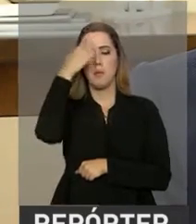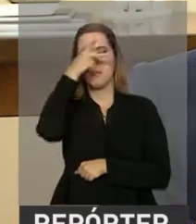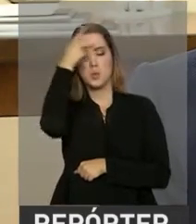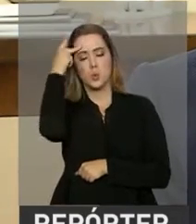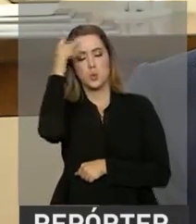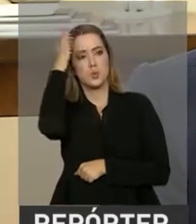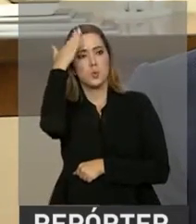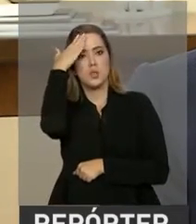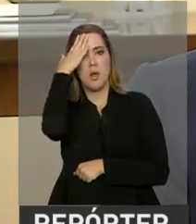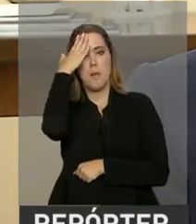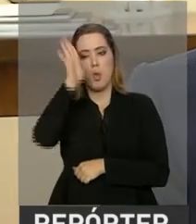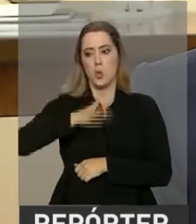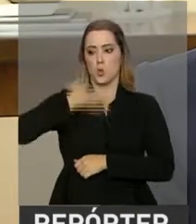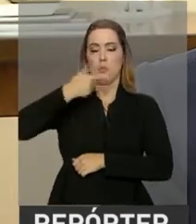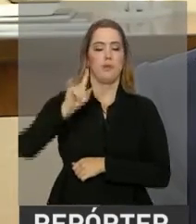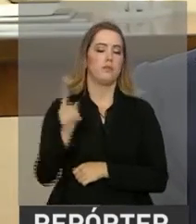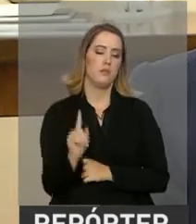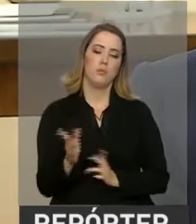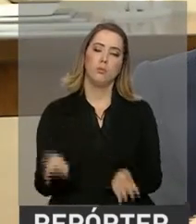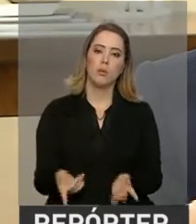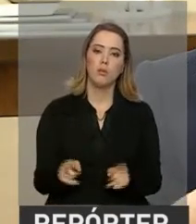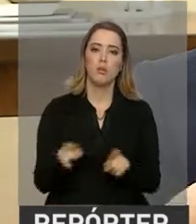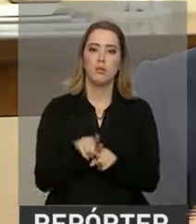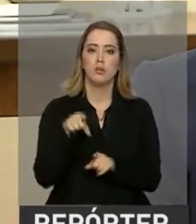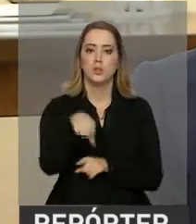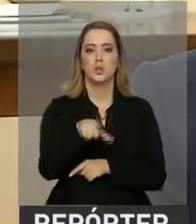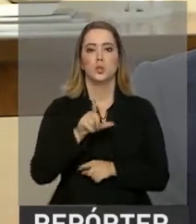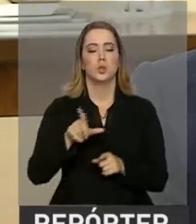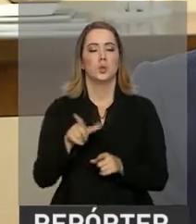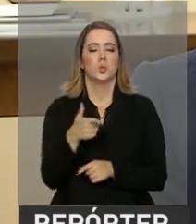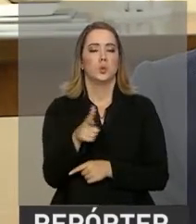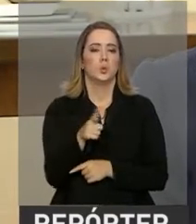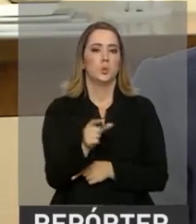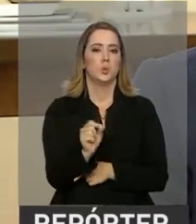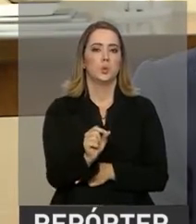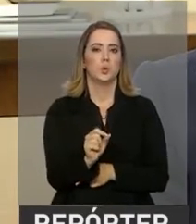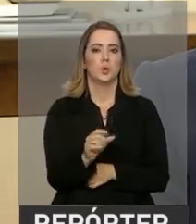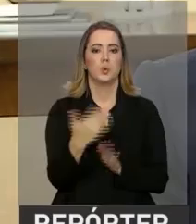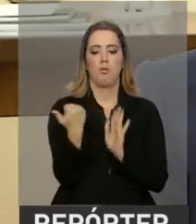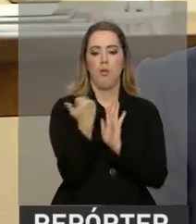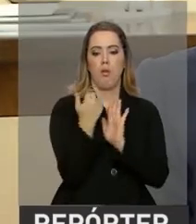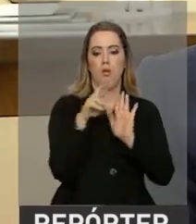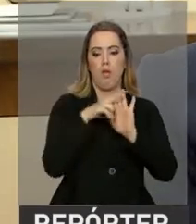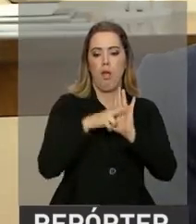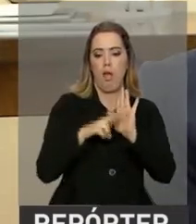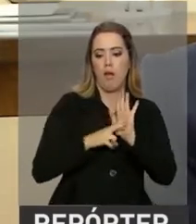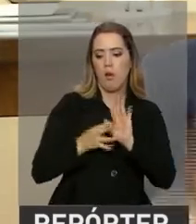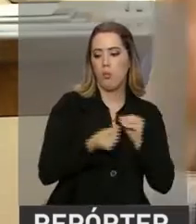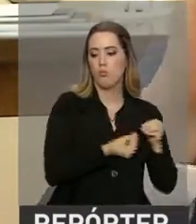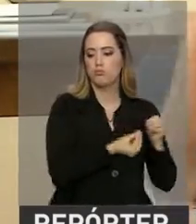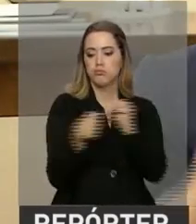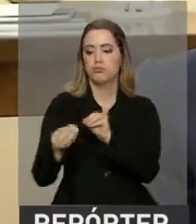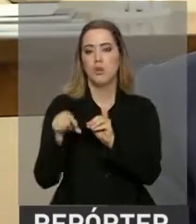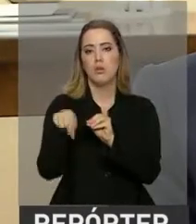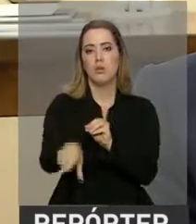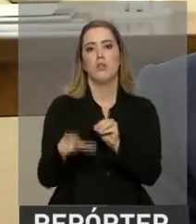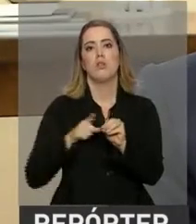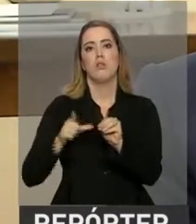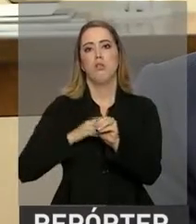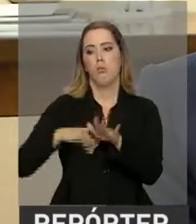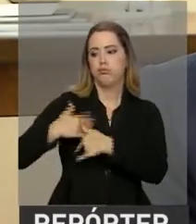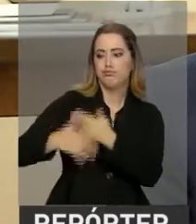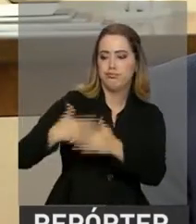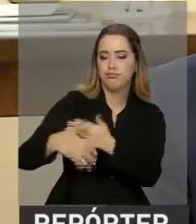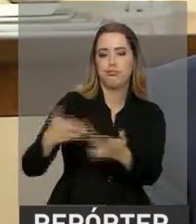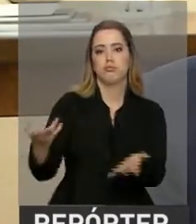pessoas não serão surpreendidos ela não receberam pacotes e medidas como no passado que atropelavam